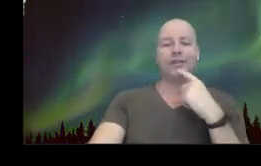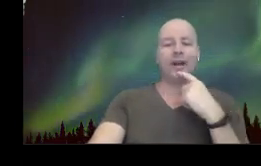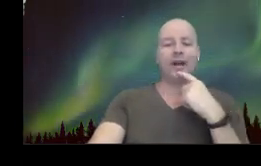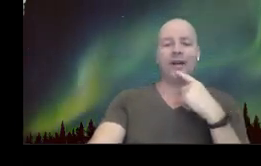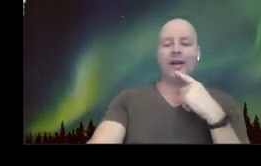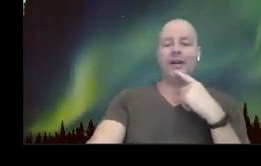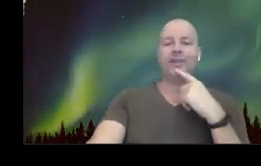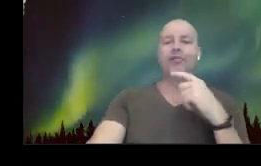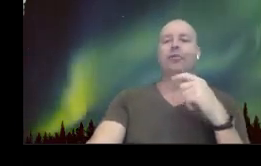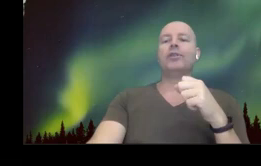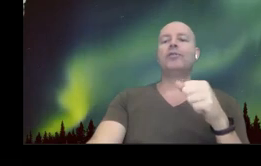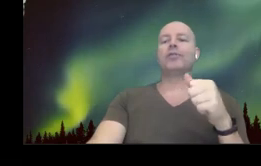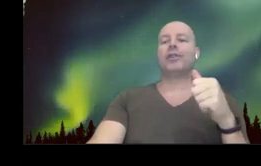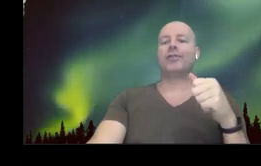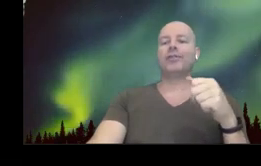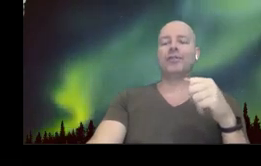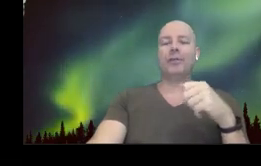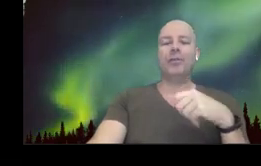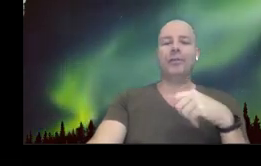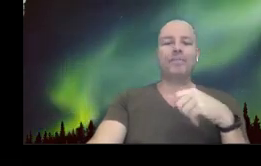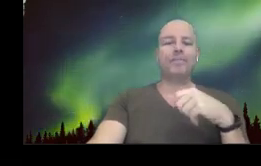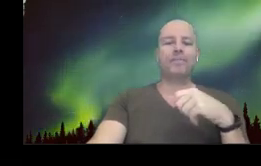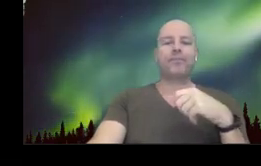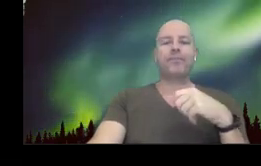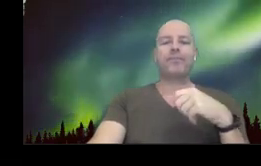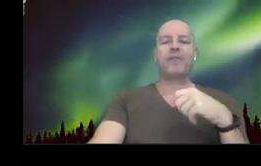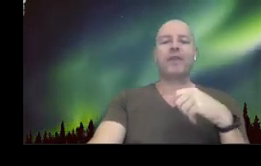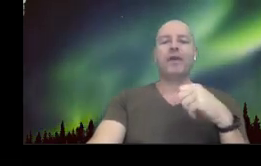de estar instruindo vocês, tá bom?